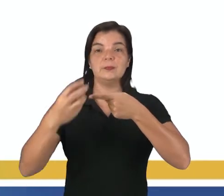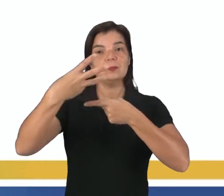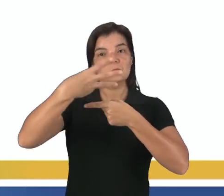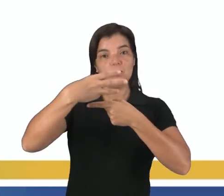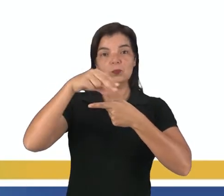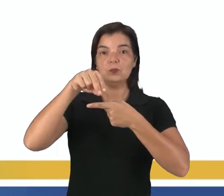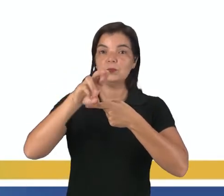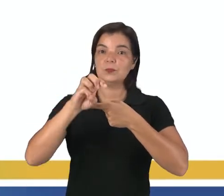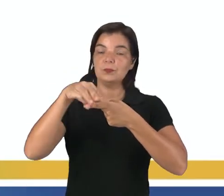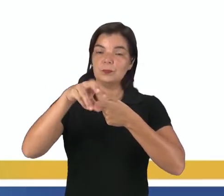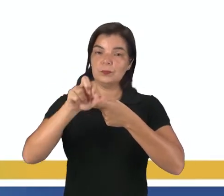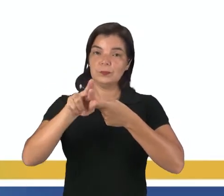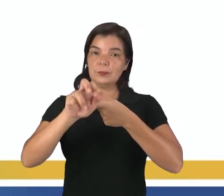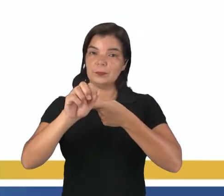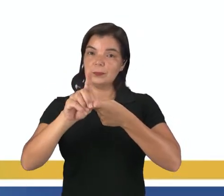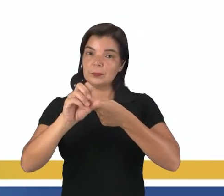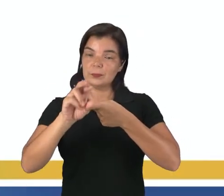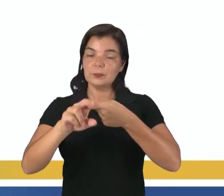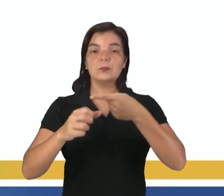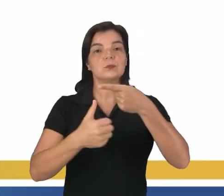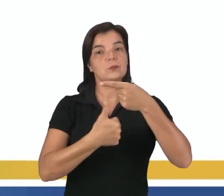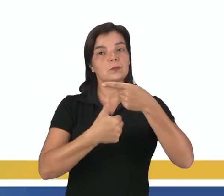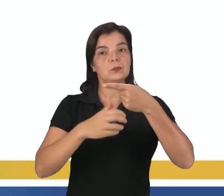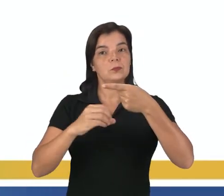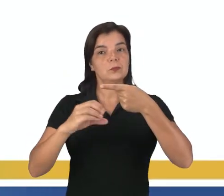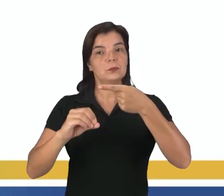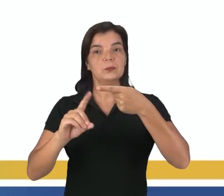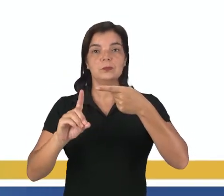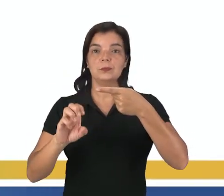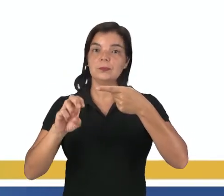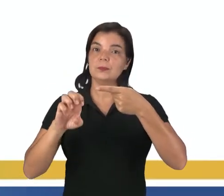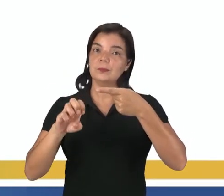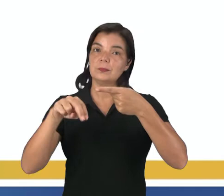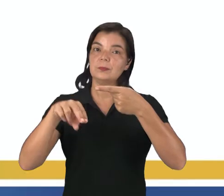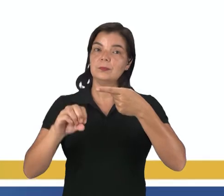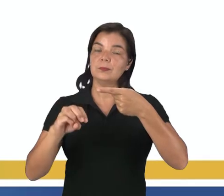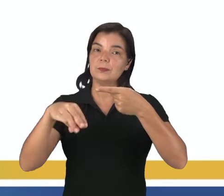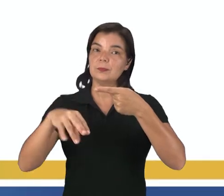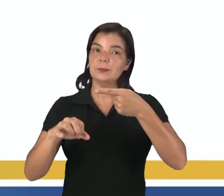seria o numerador e 100 seria o nosso denominador.